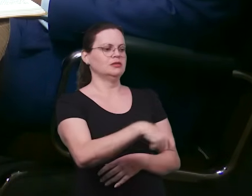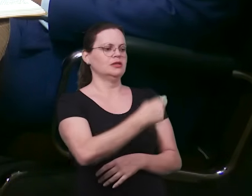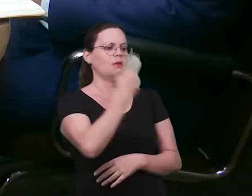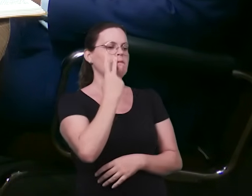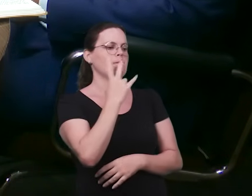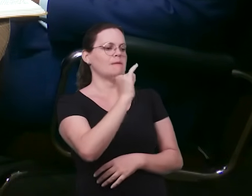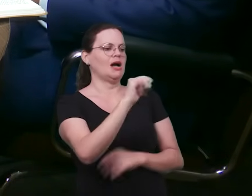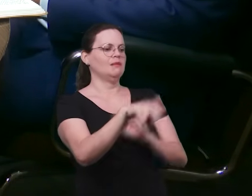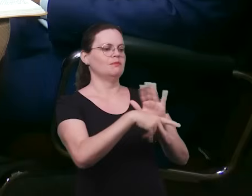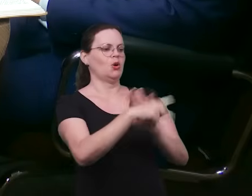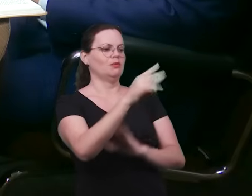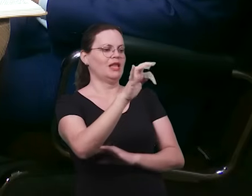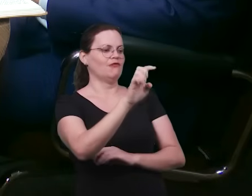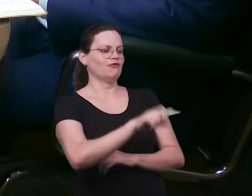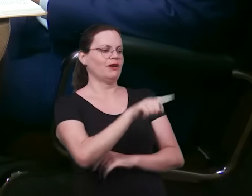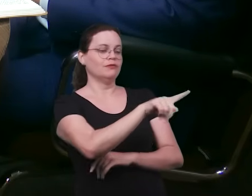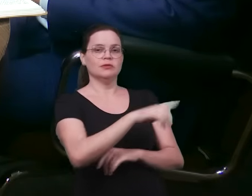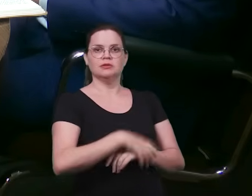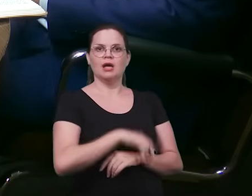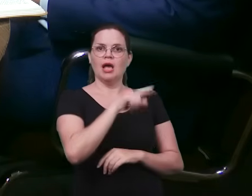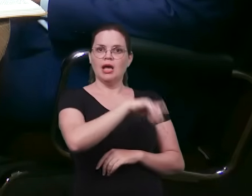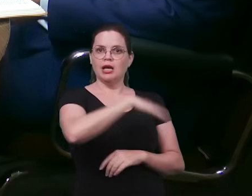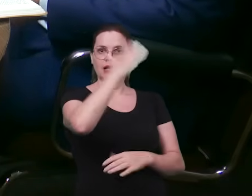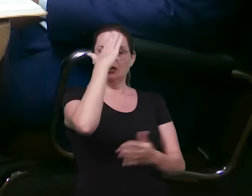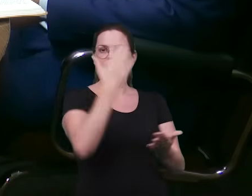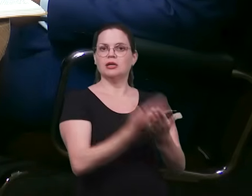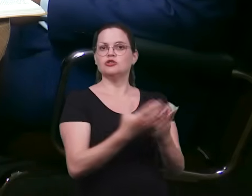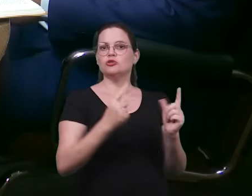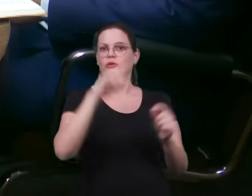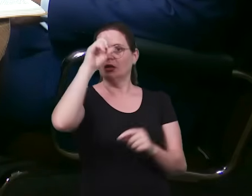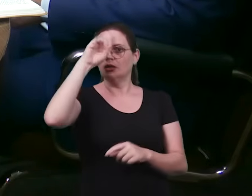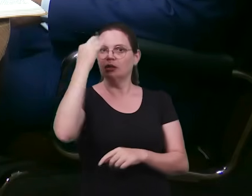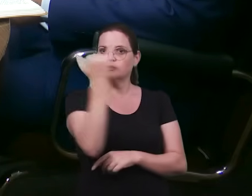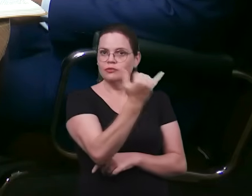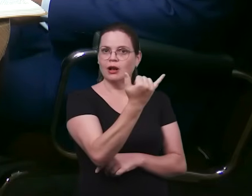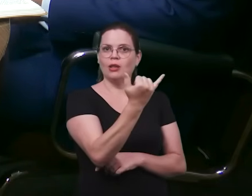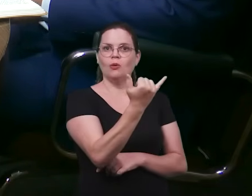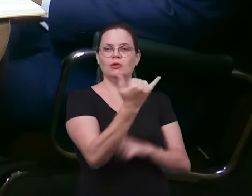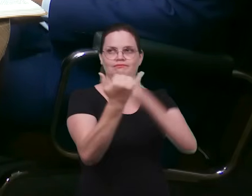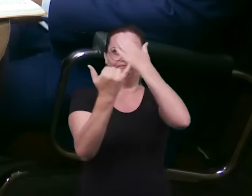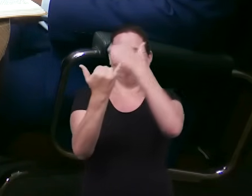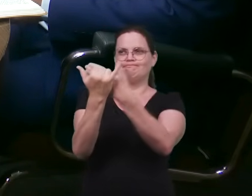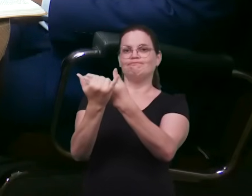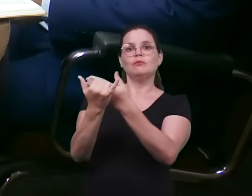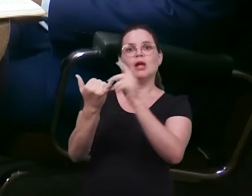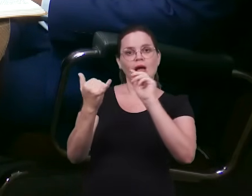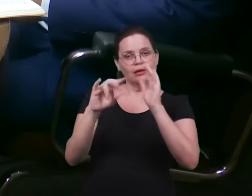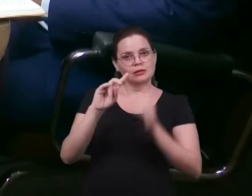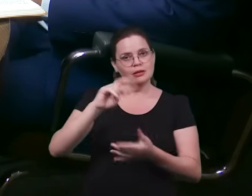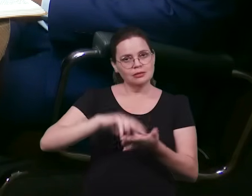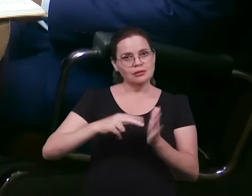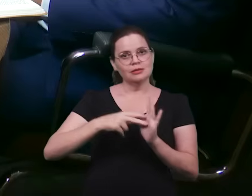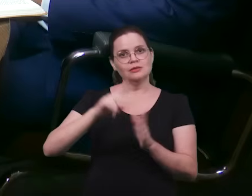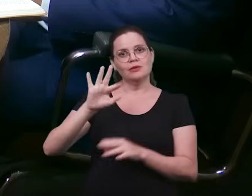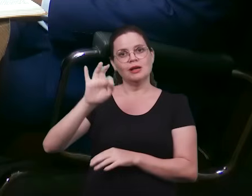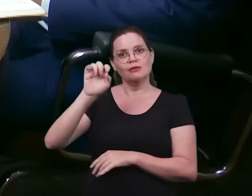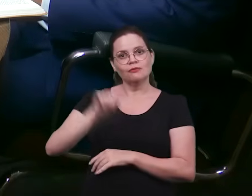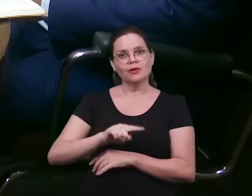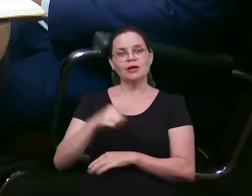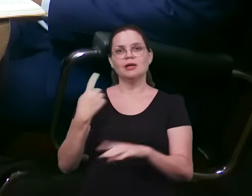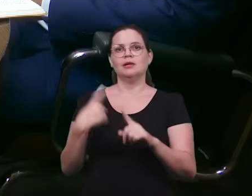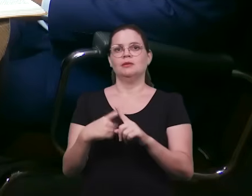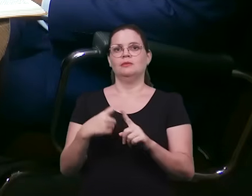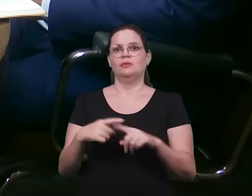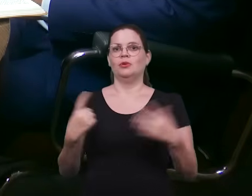fé. Né? Abraão creu em quê? Na palavra de Deus. A fé é essa. A fé é